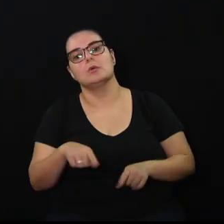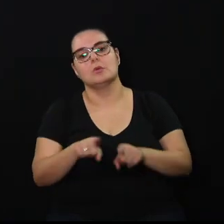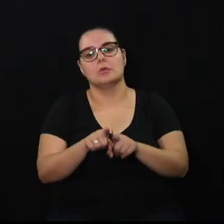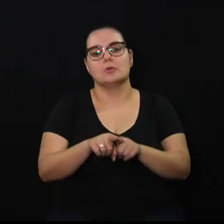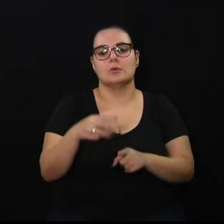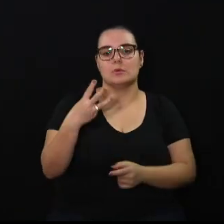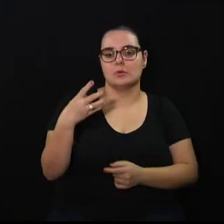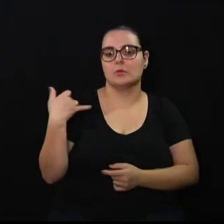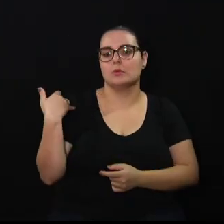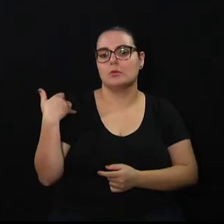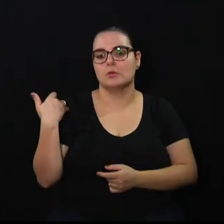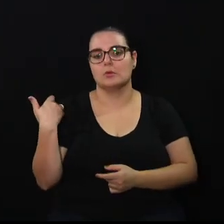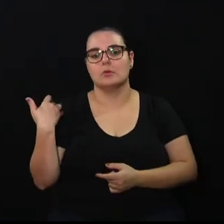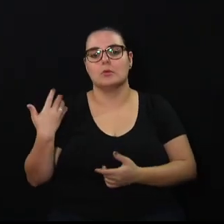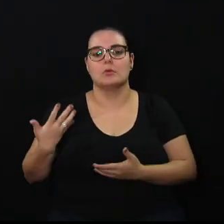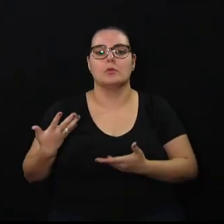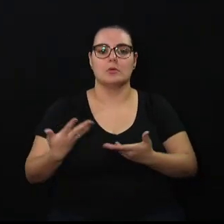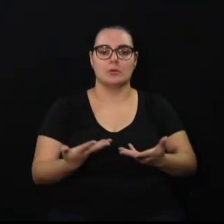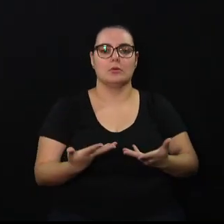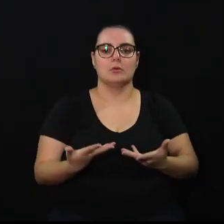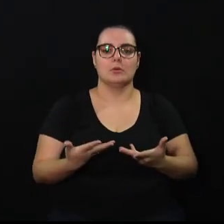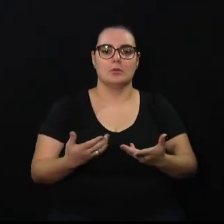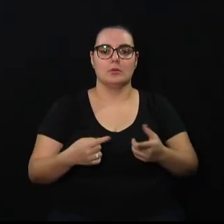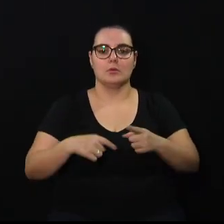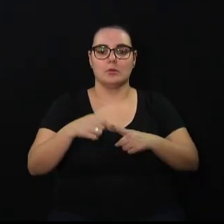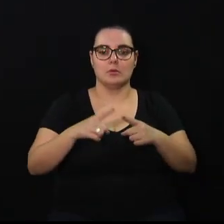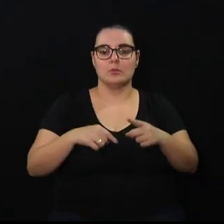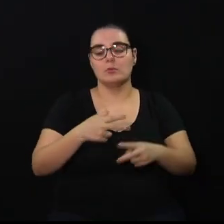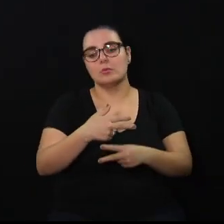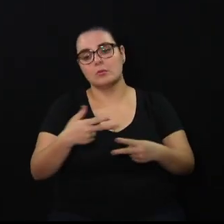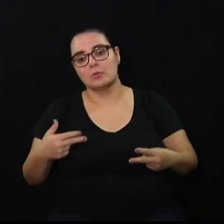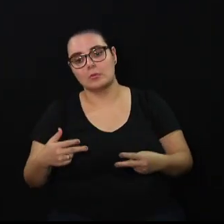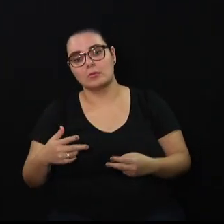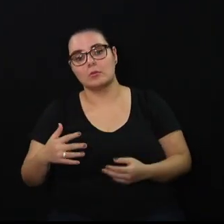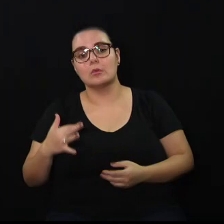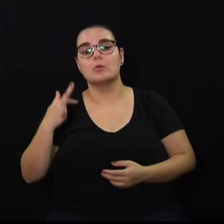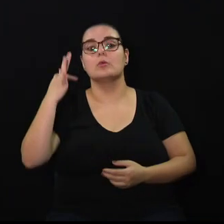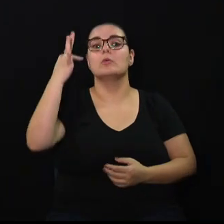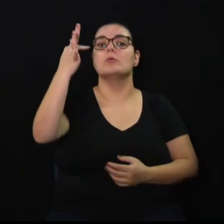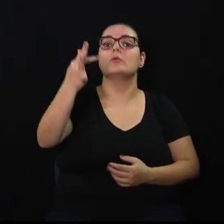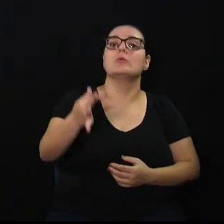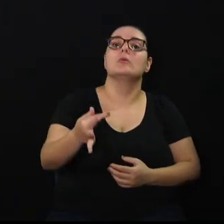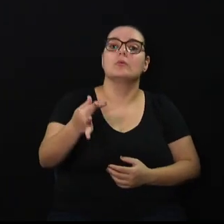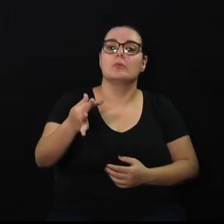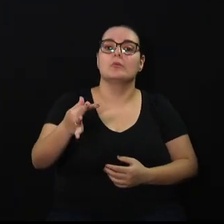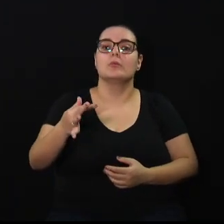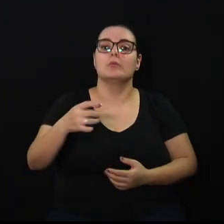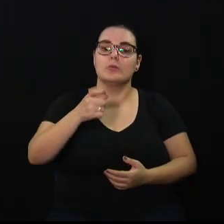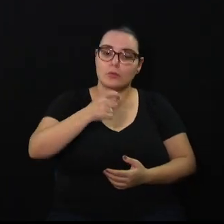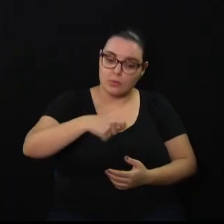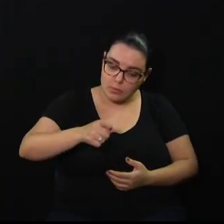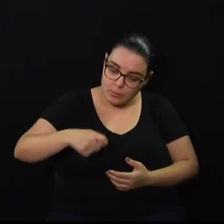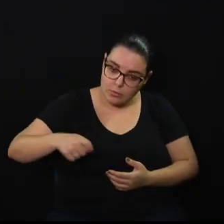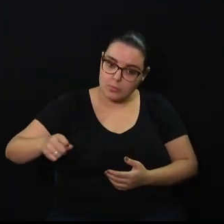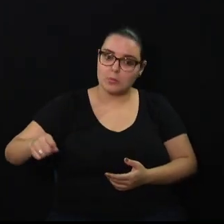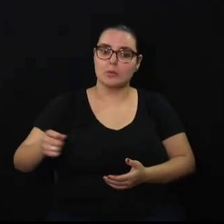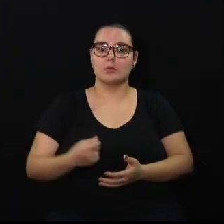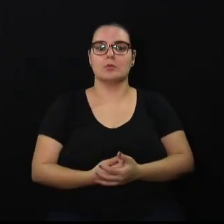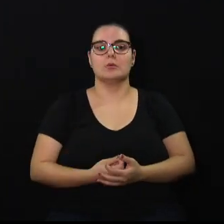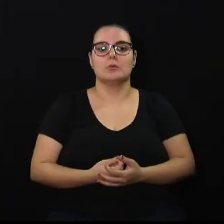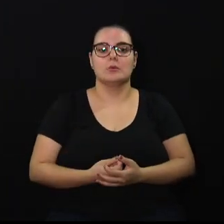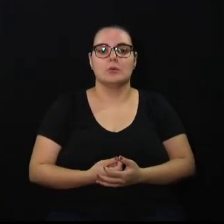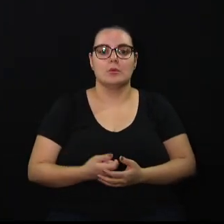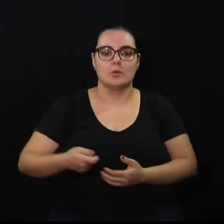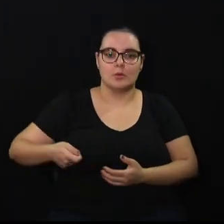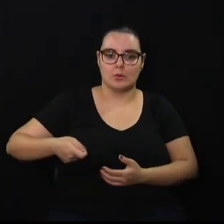três aninhos está sempre oferecemos já materiais que vão prever uma grafia mais parte né eu tenho rolon de